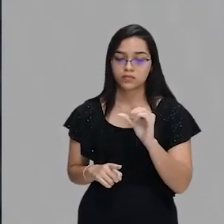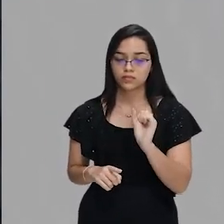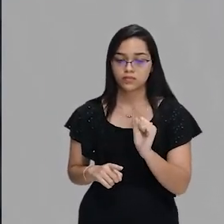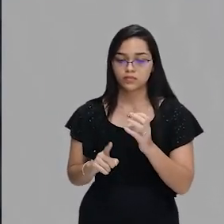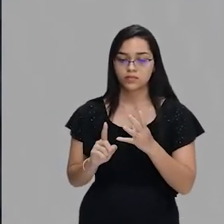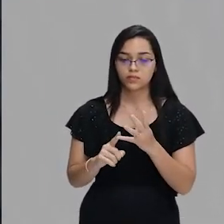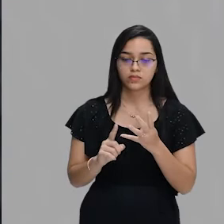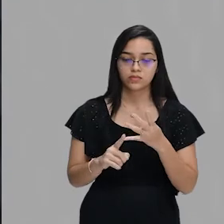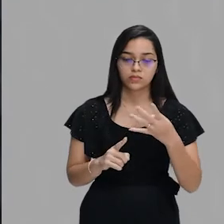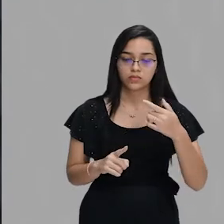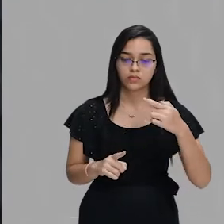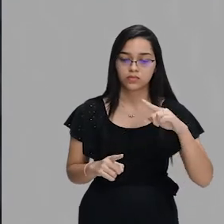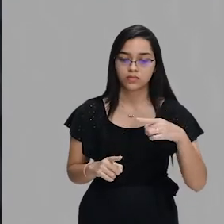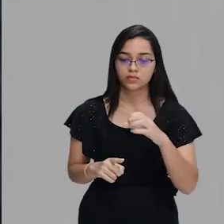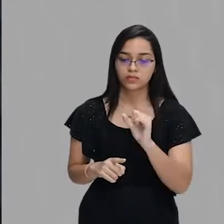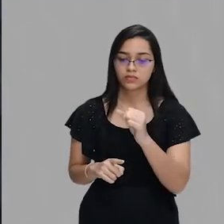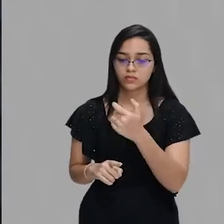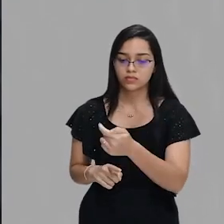4,08 e o atleta 4,